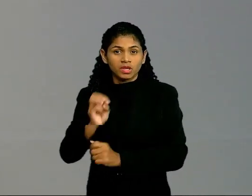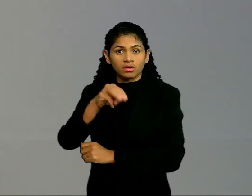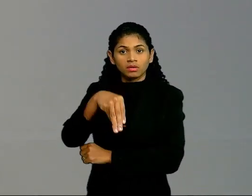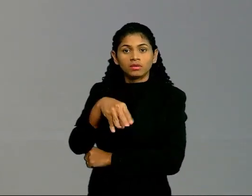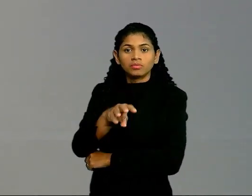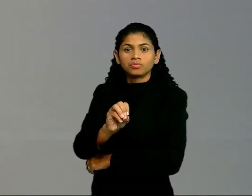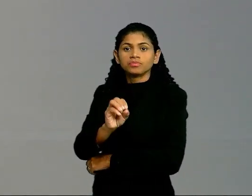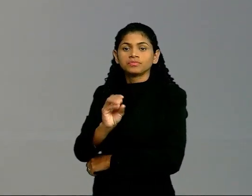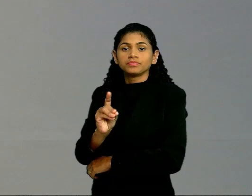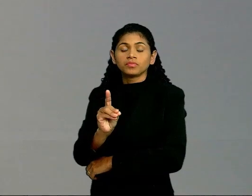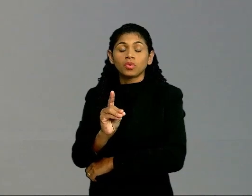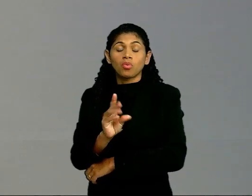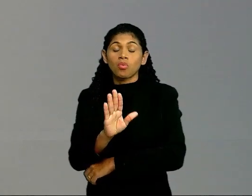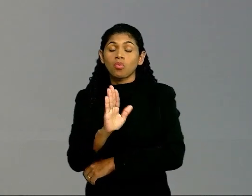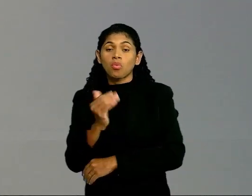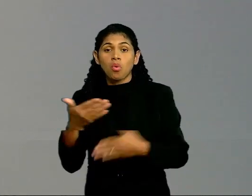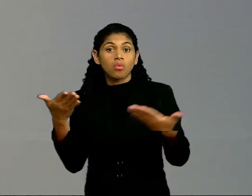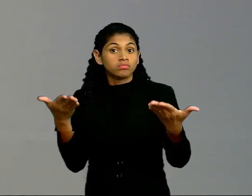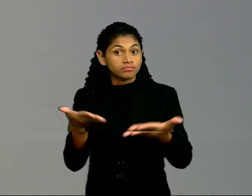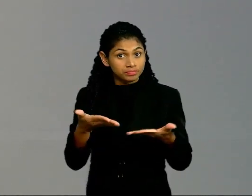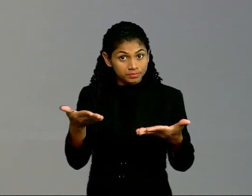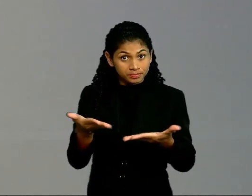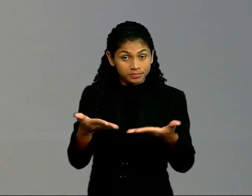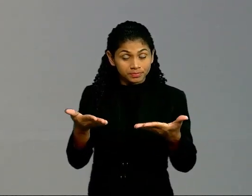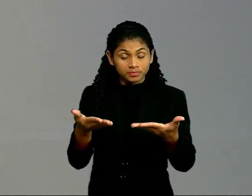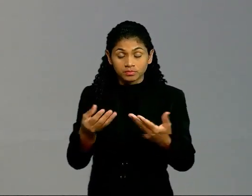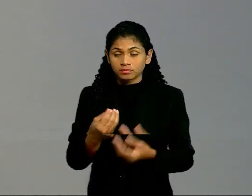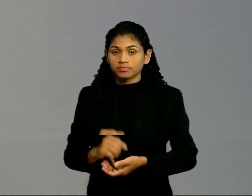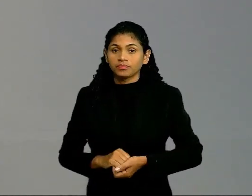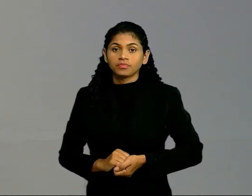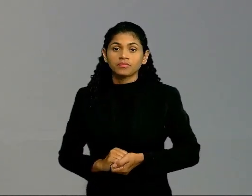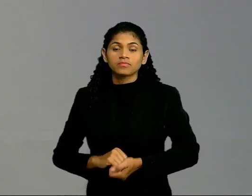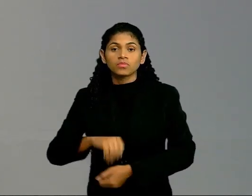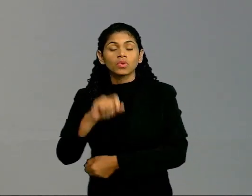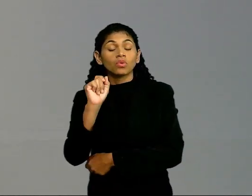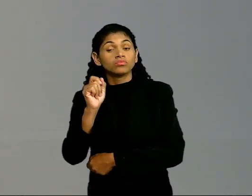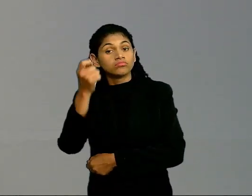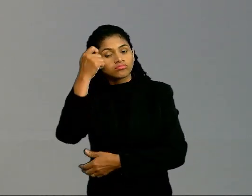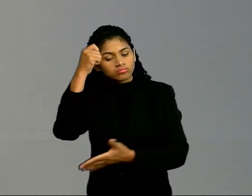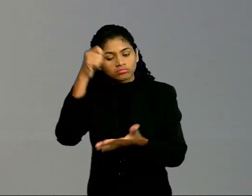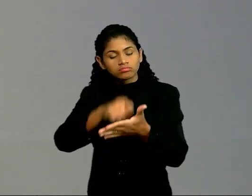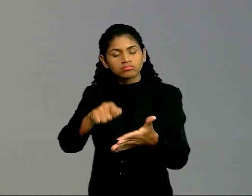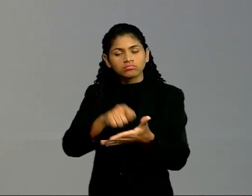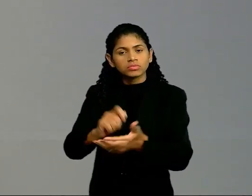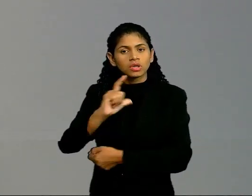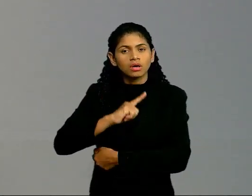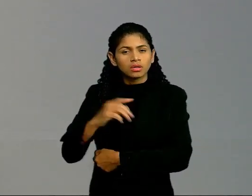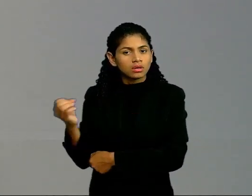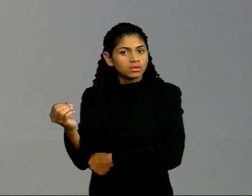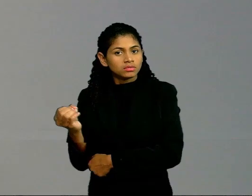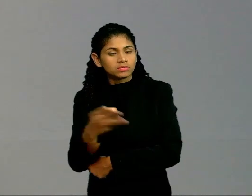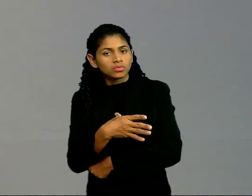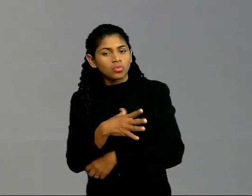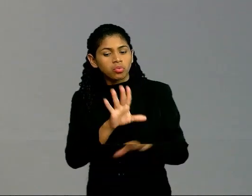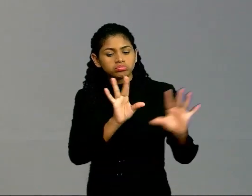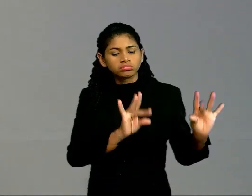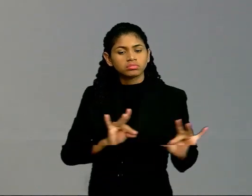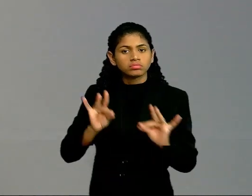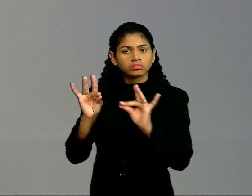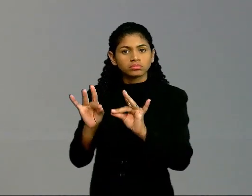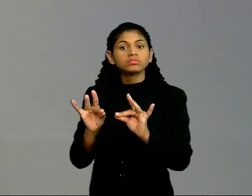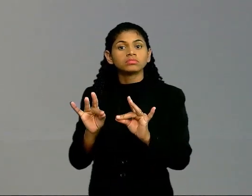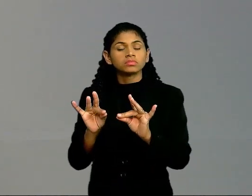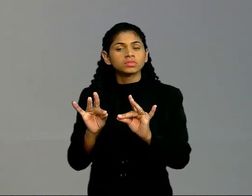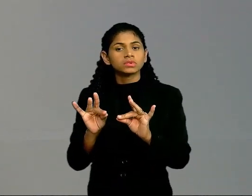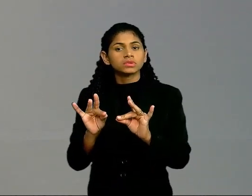ser ligadas ao contemporâneo, o que esse escritor tem de novo, o que é que ele traz, que torna